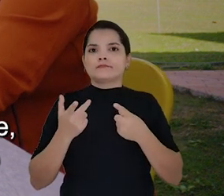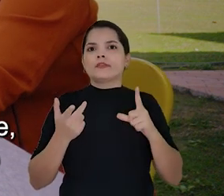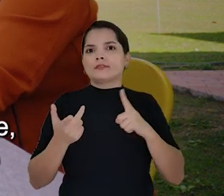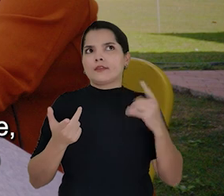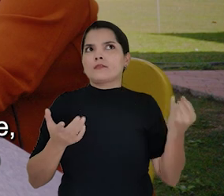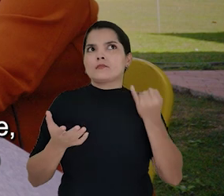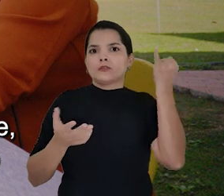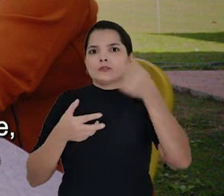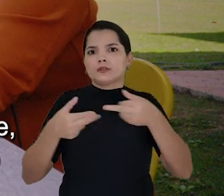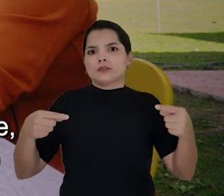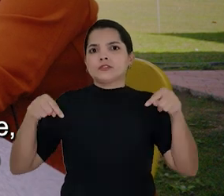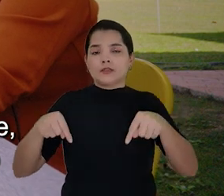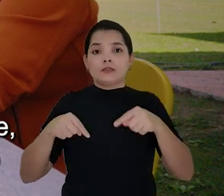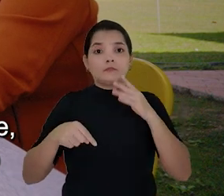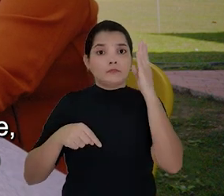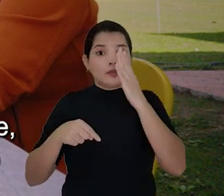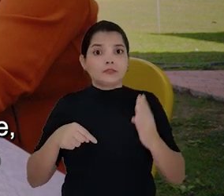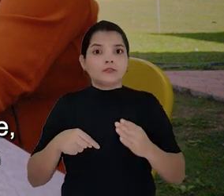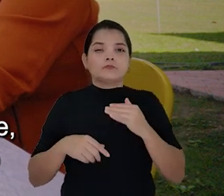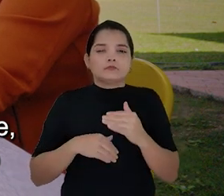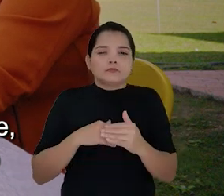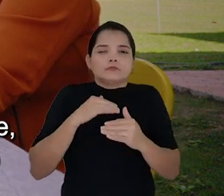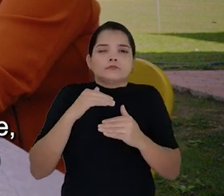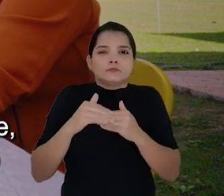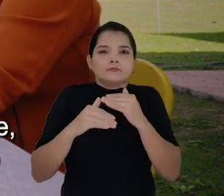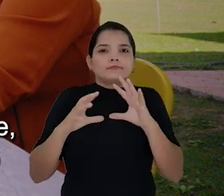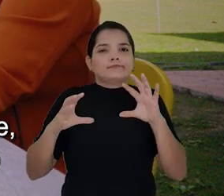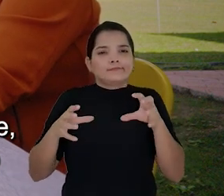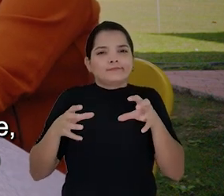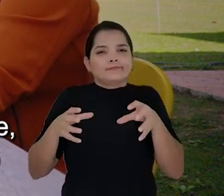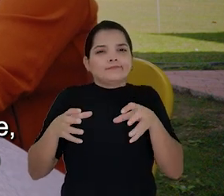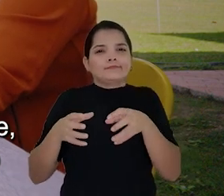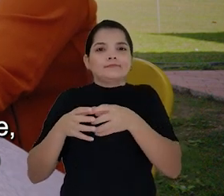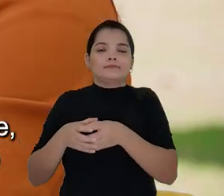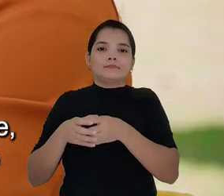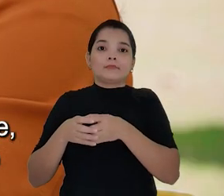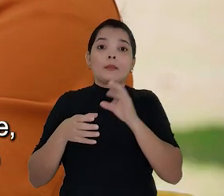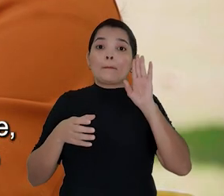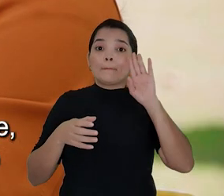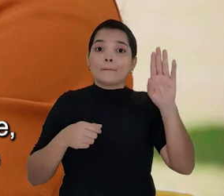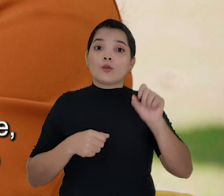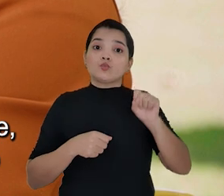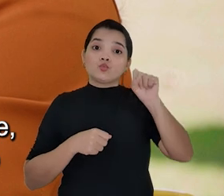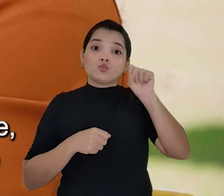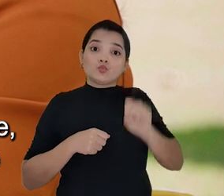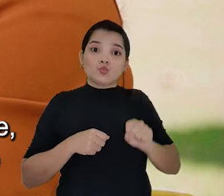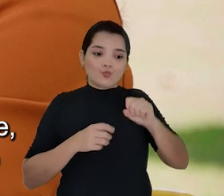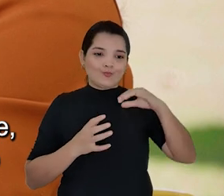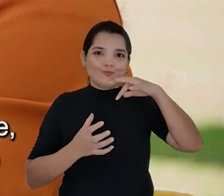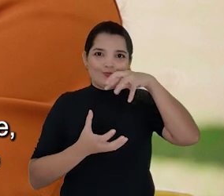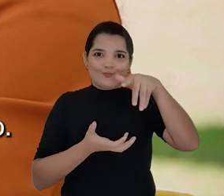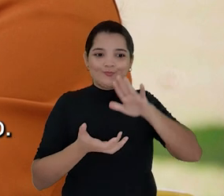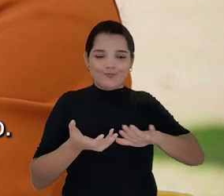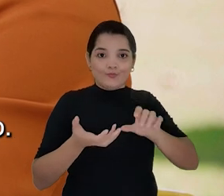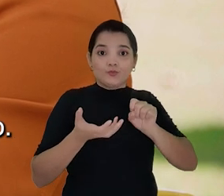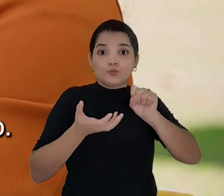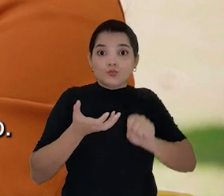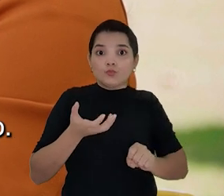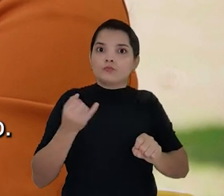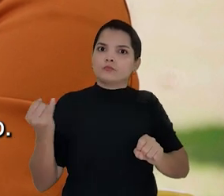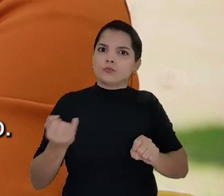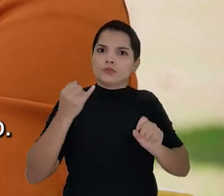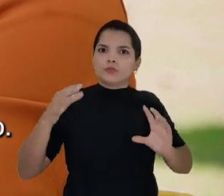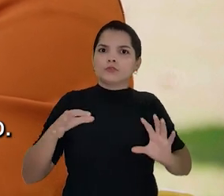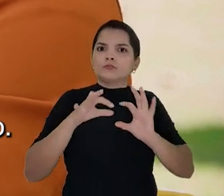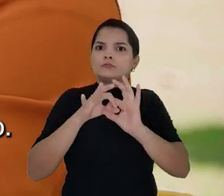tem se inserido gradativamente e que certamente o su Global vai ser importante em termos de se associar para